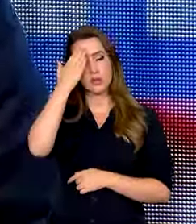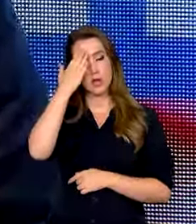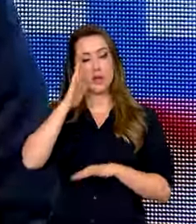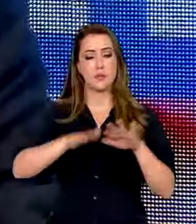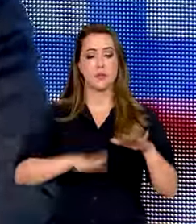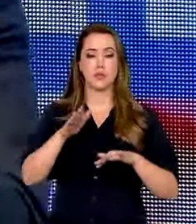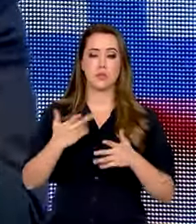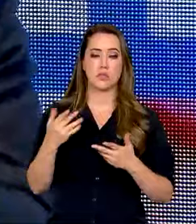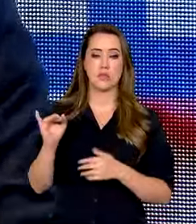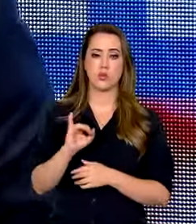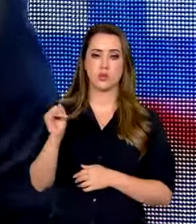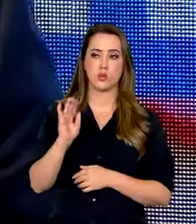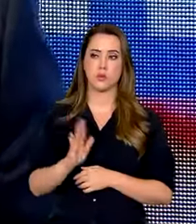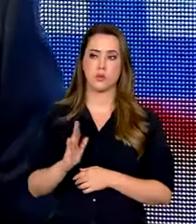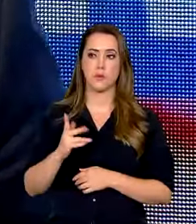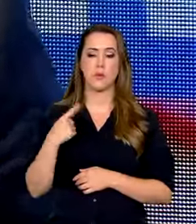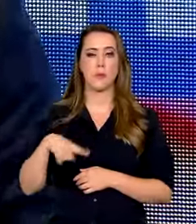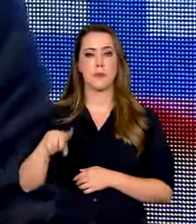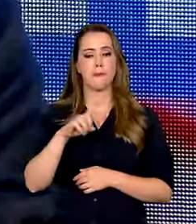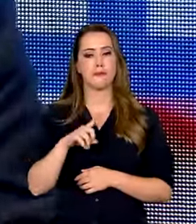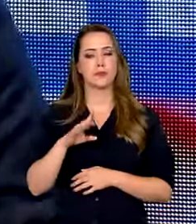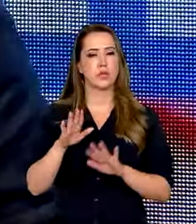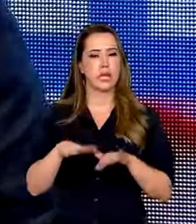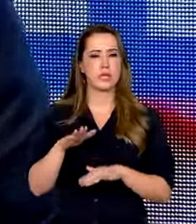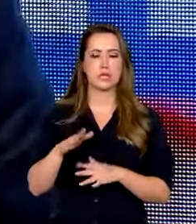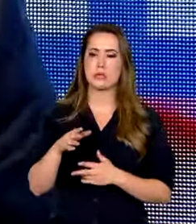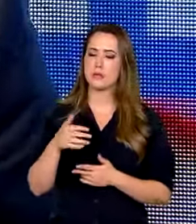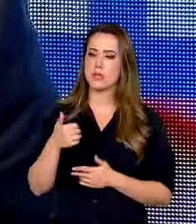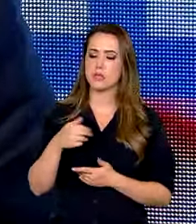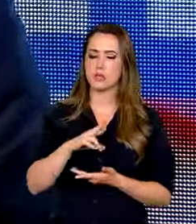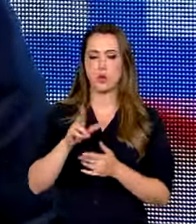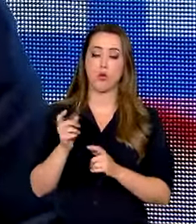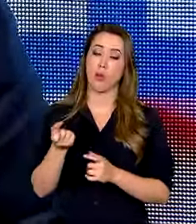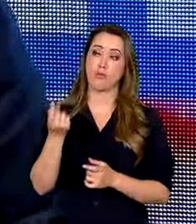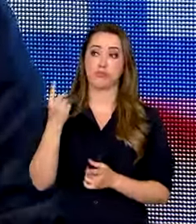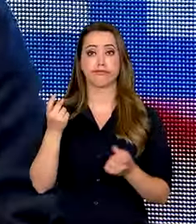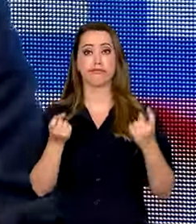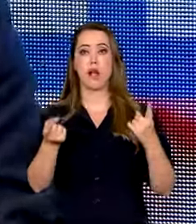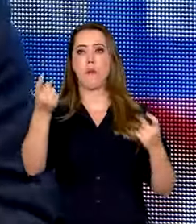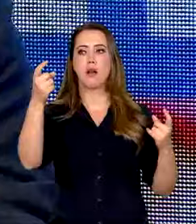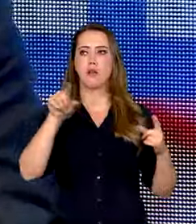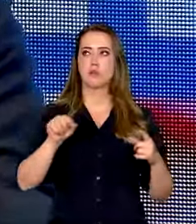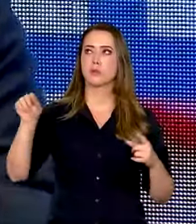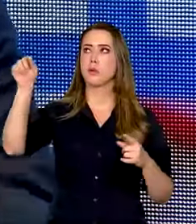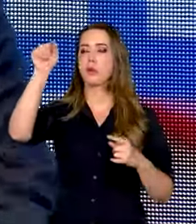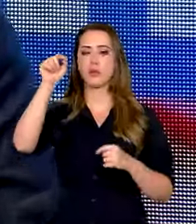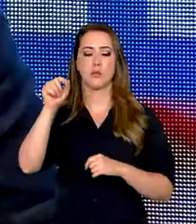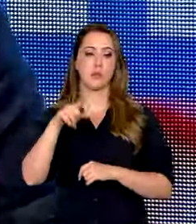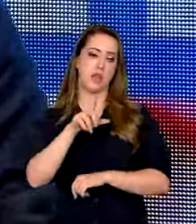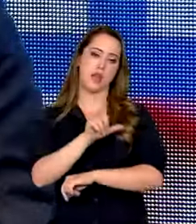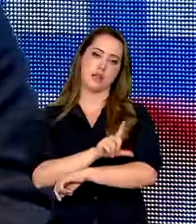ações brasileiras com talvez dezenas ou centenas de exceções evidentemente as as licenciaturas seguem